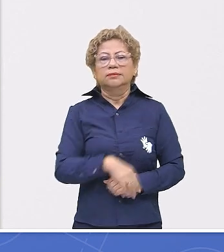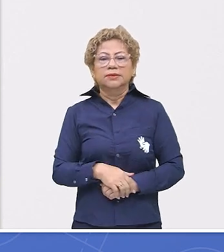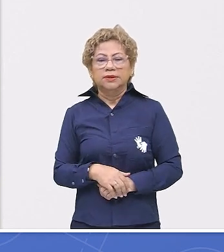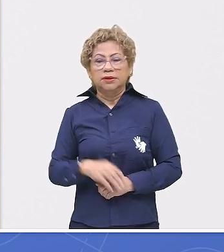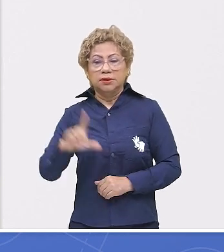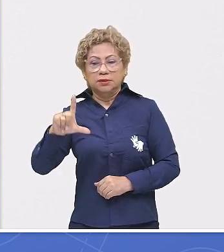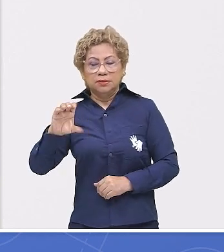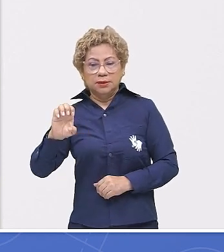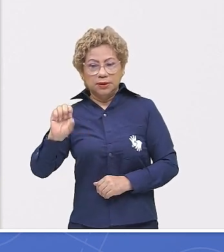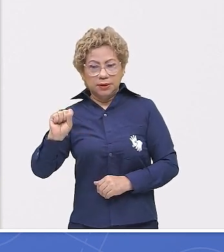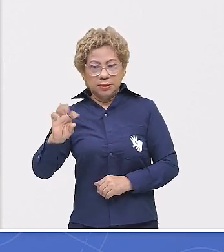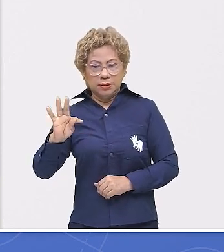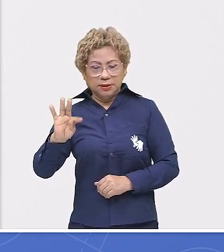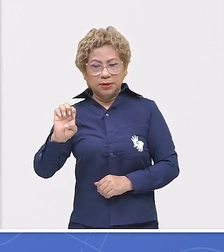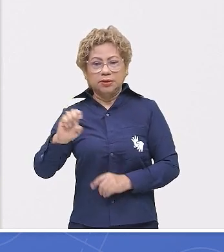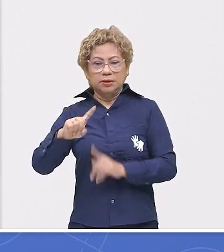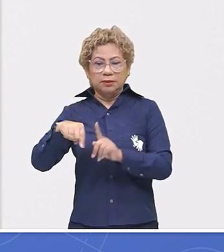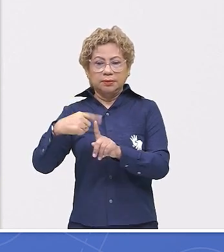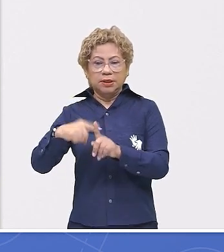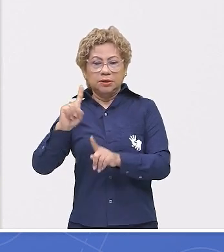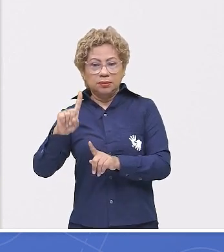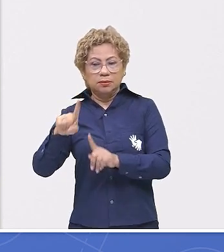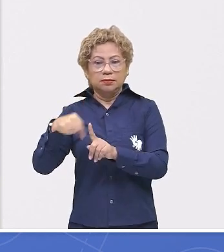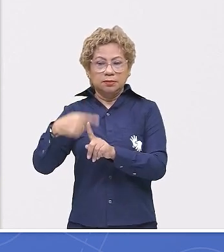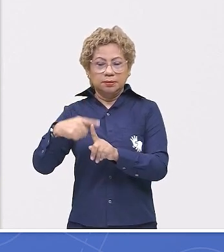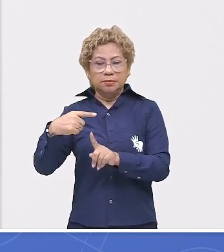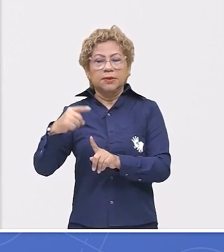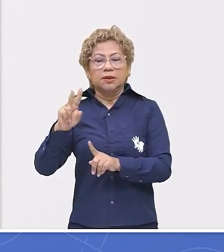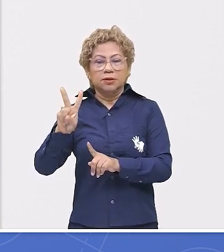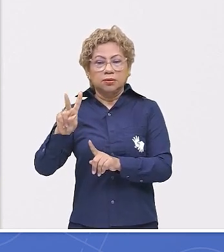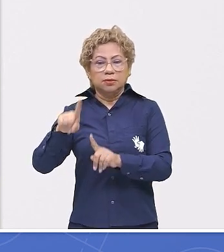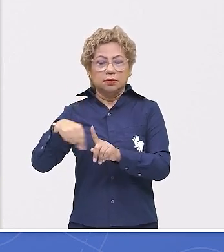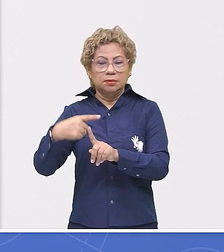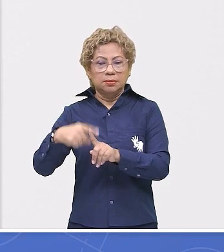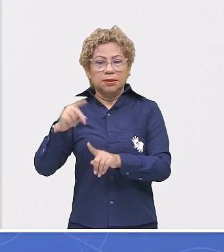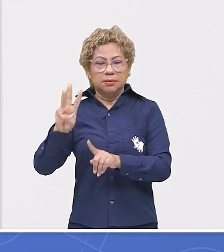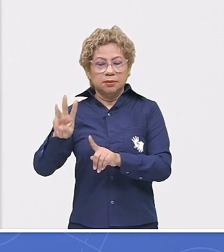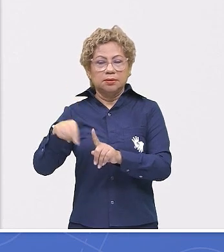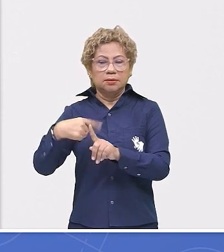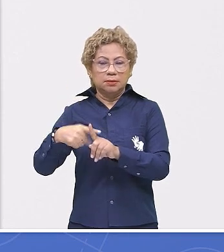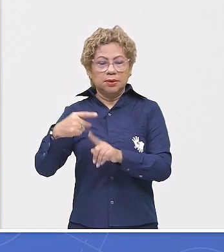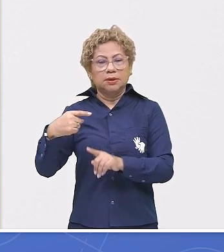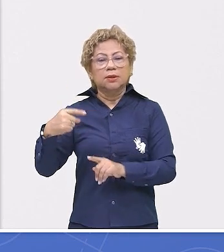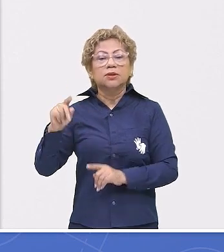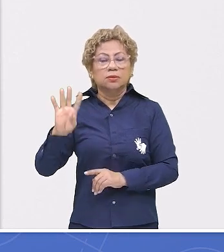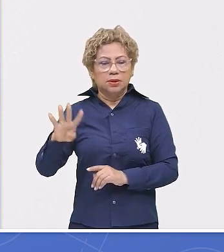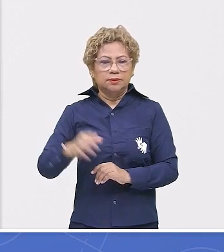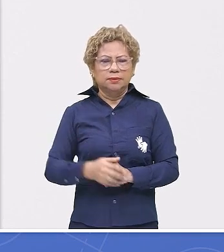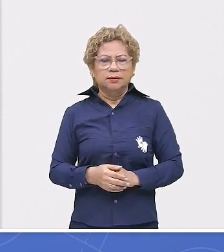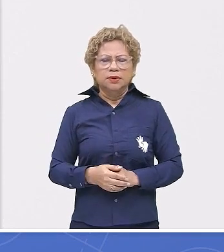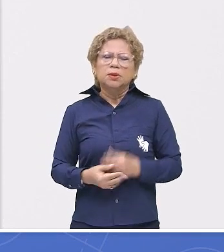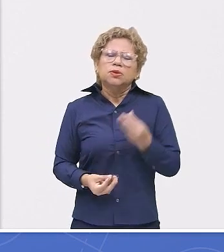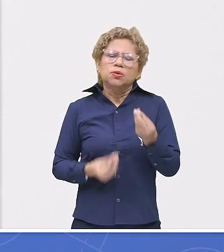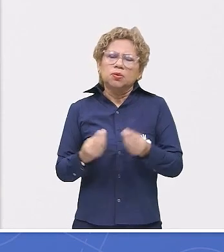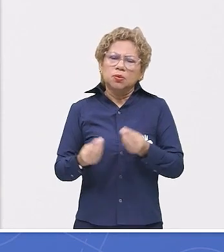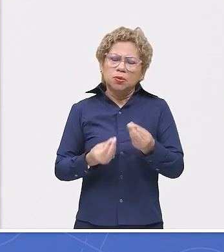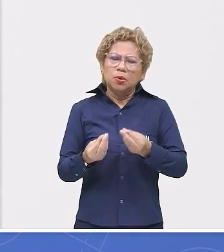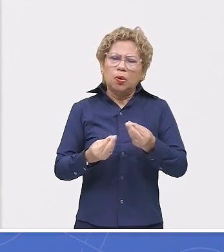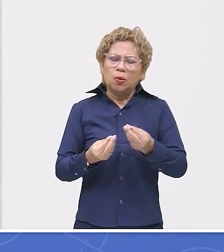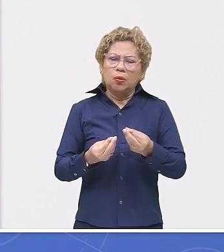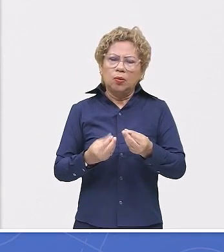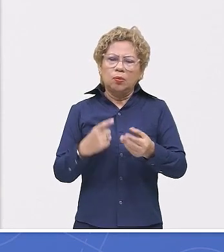gente observa aí com esse limite teórico. Mas como foi que surgiu este